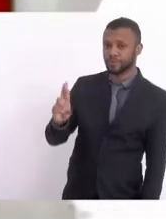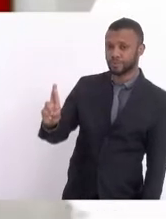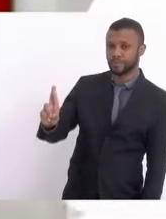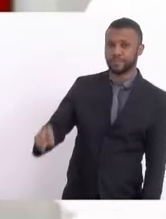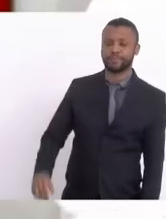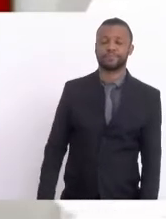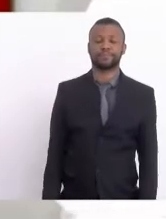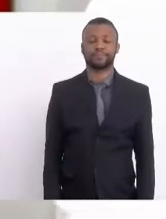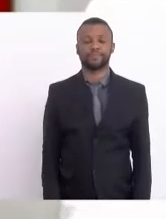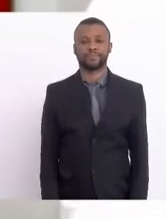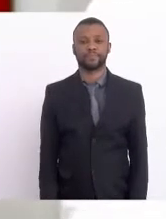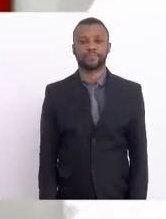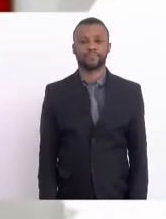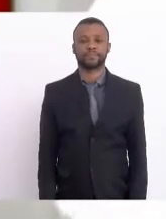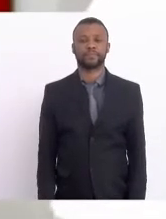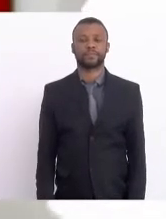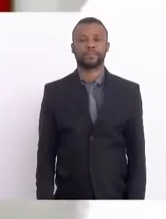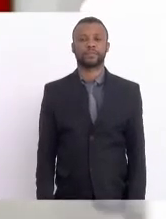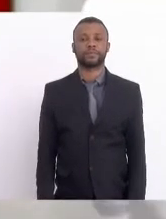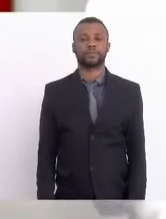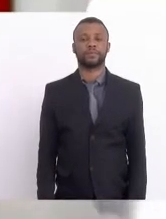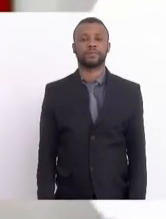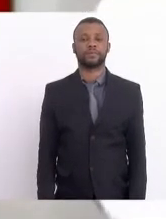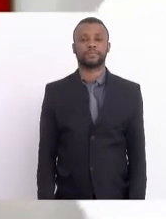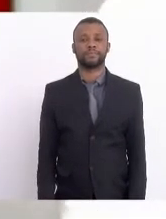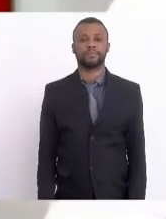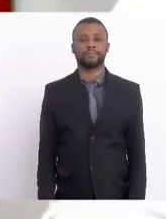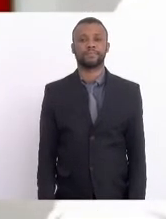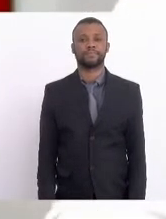Deputado Eurico Júnior. Aí, ó.